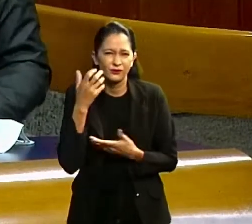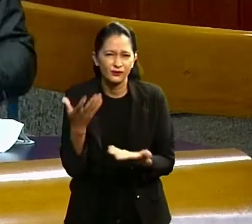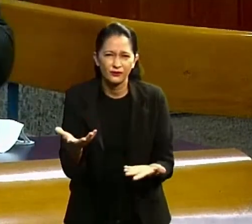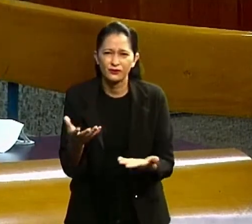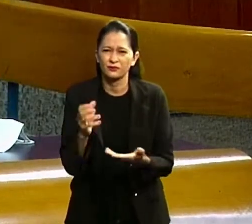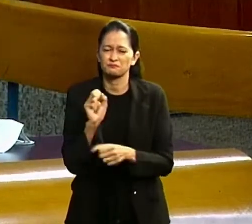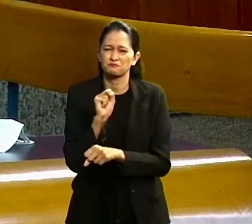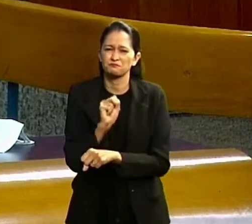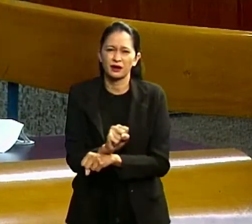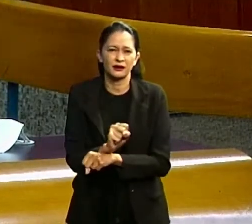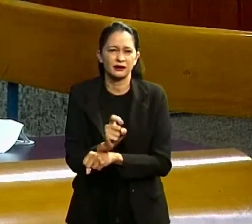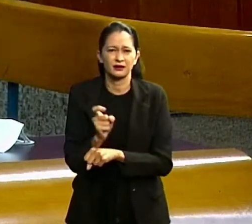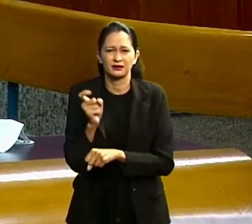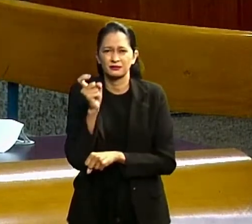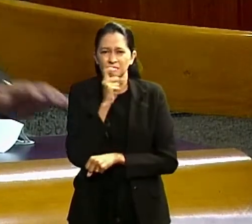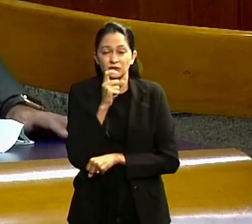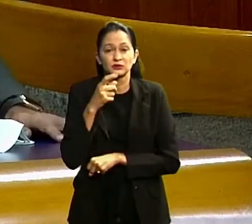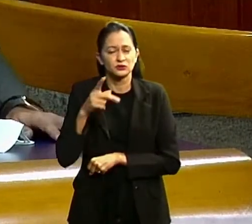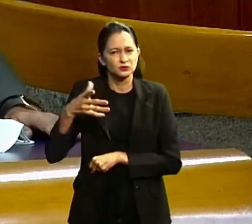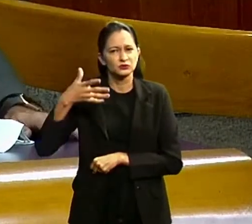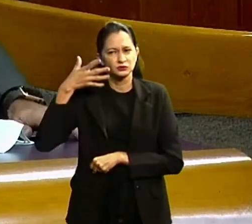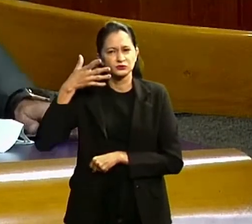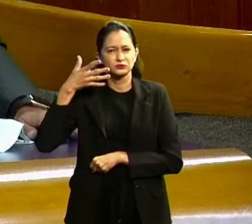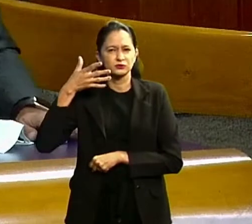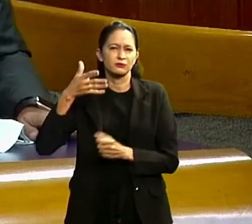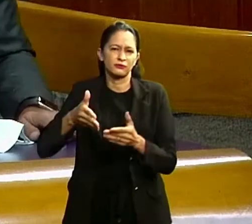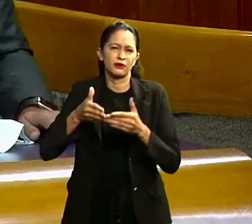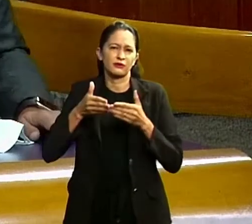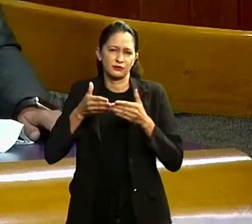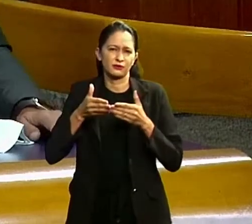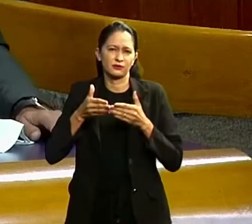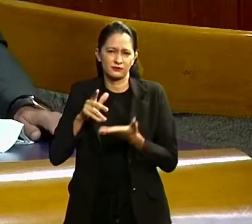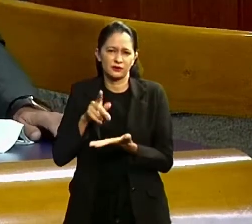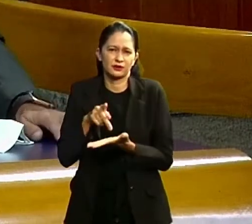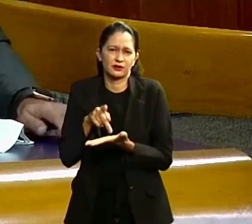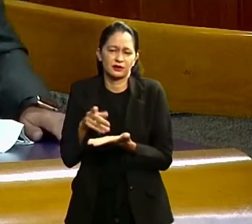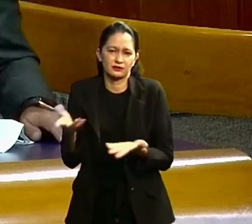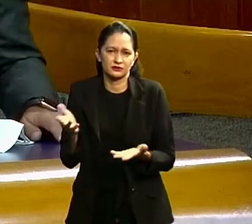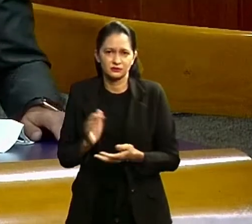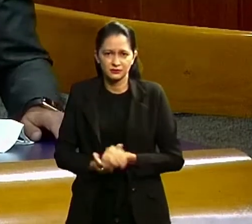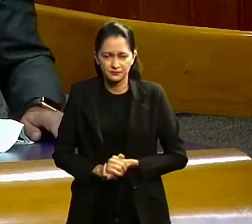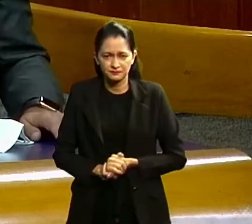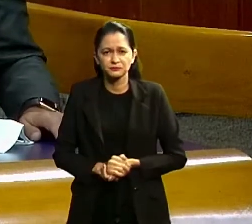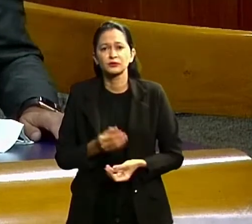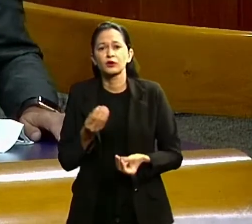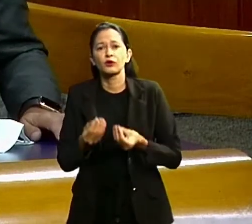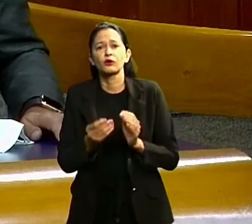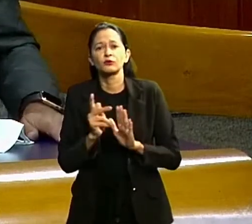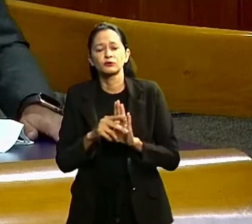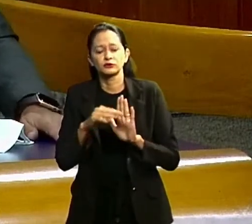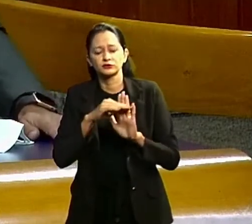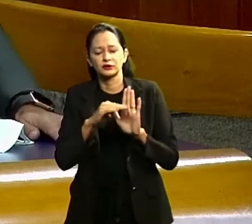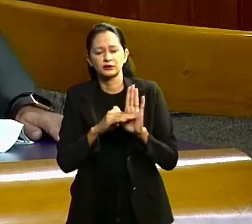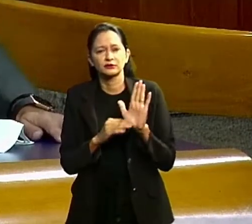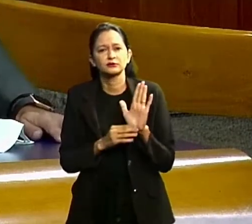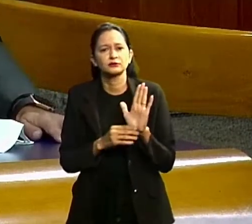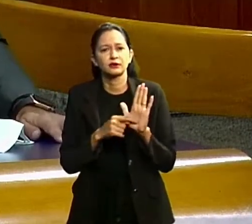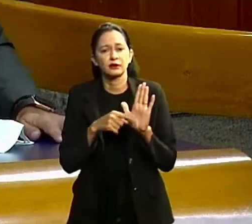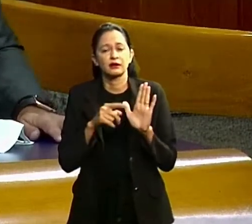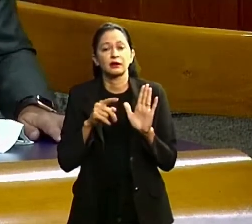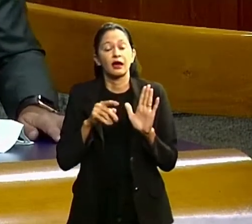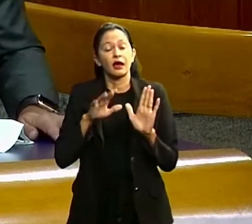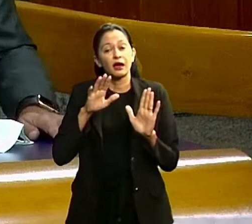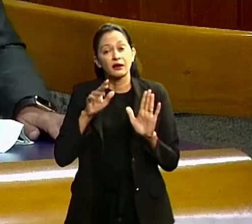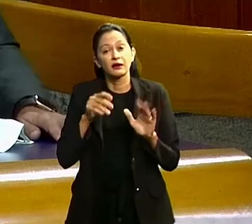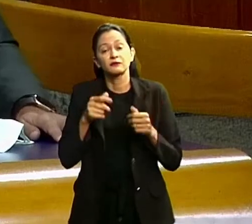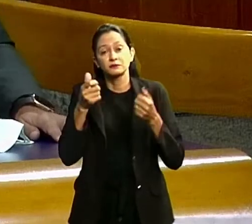mentir, pelo menos no seu discurso, deputado, fale o que está acontecendo, de que forma que é o projeto de lei, fala que ele está sendo